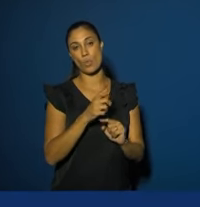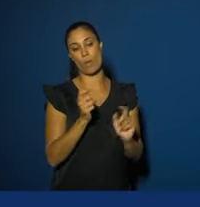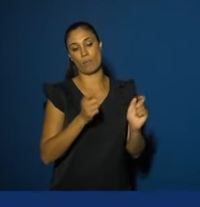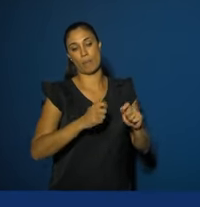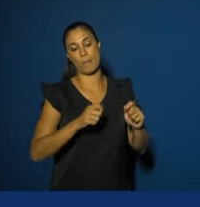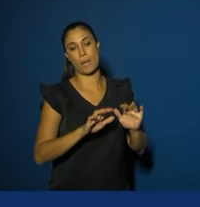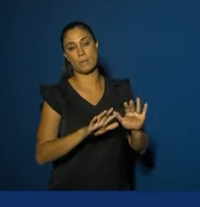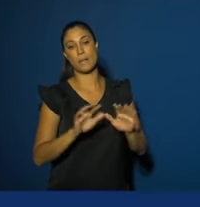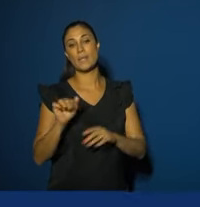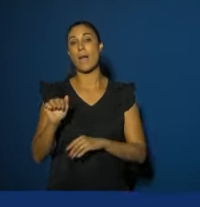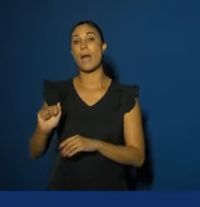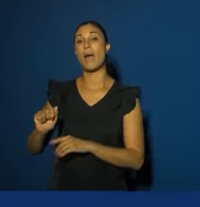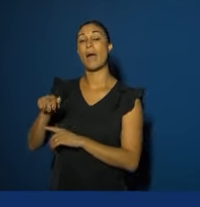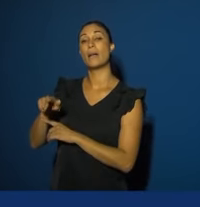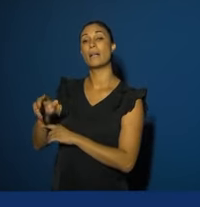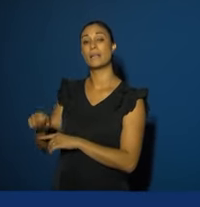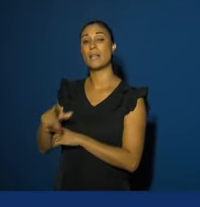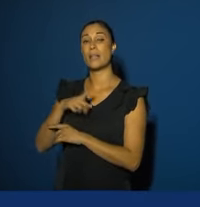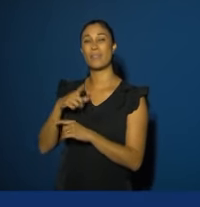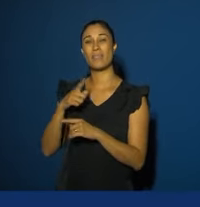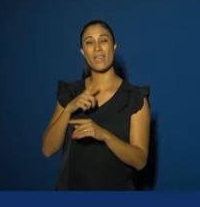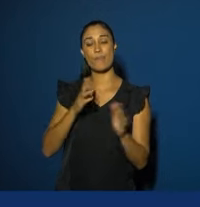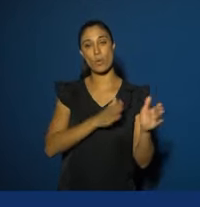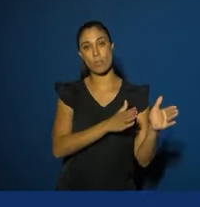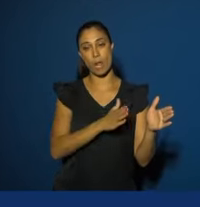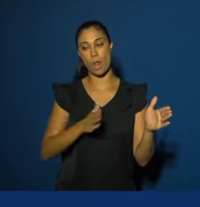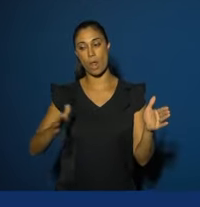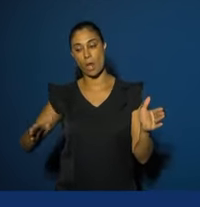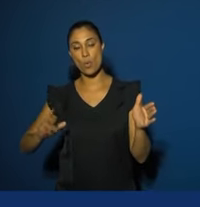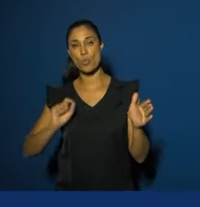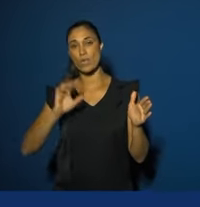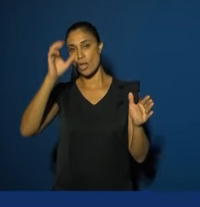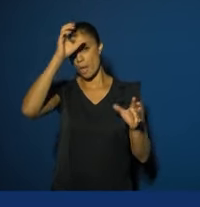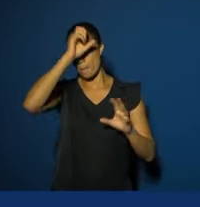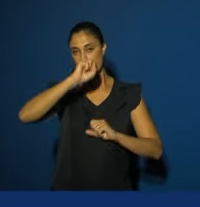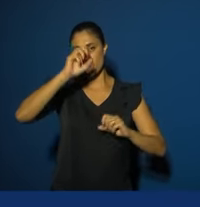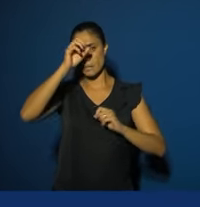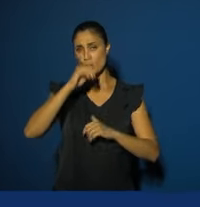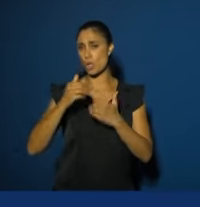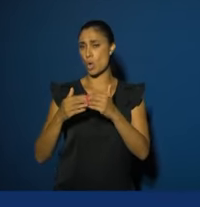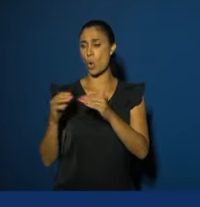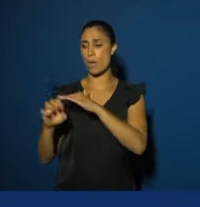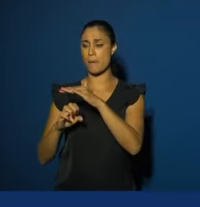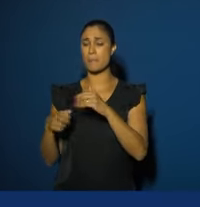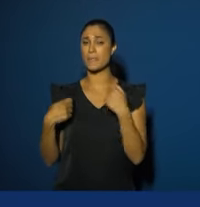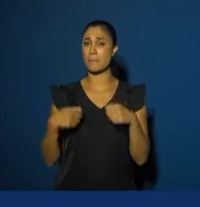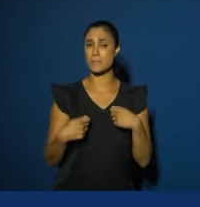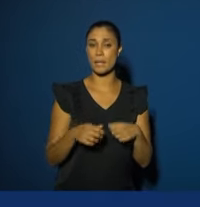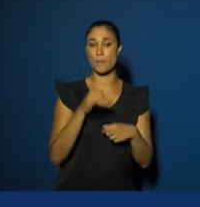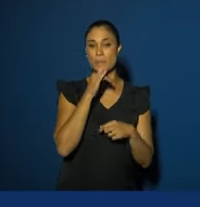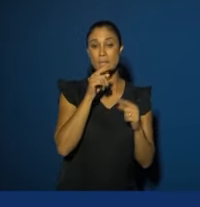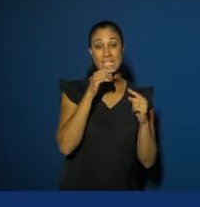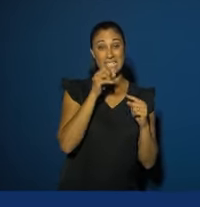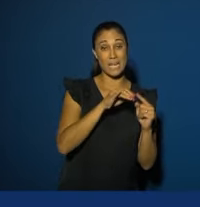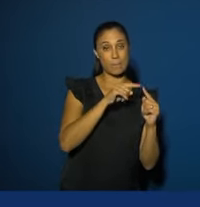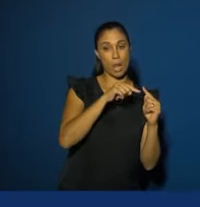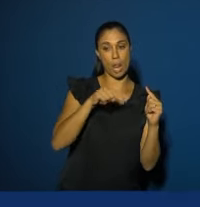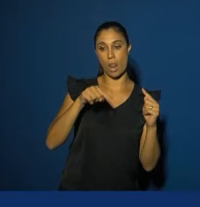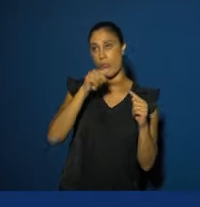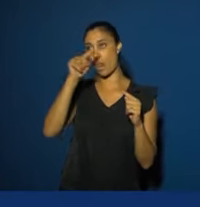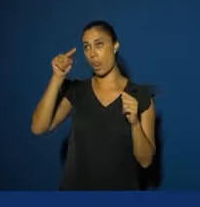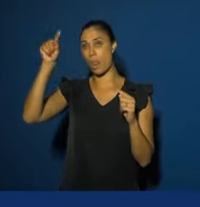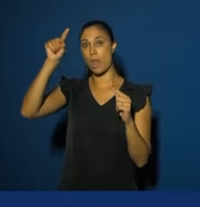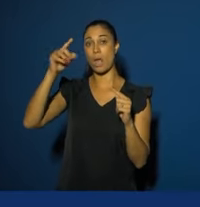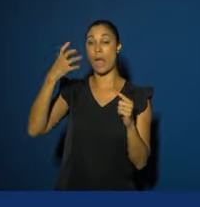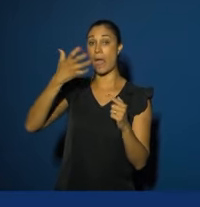fazer isso e a Ana teve que passar por uma curva de aprendizagem que qualquer ente regulador passa acelerou essa curva até por contar